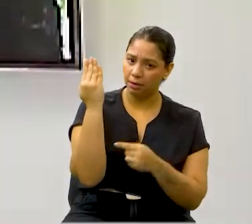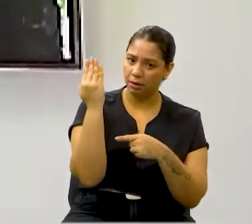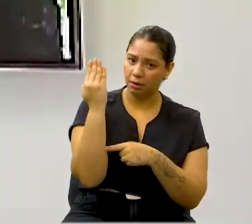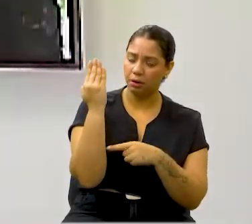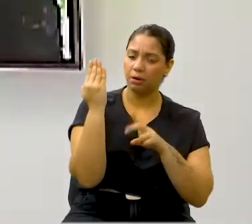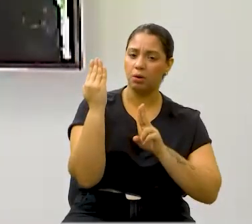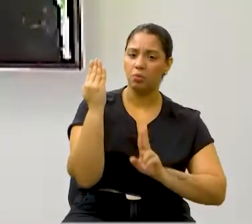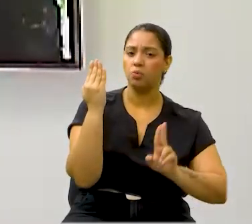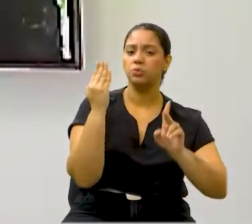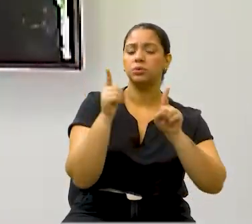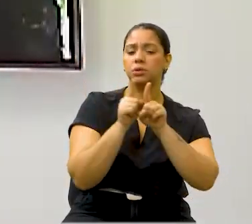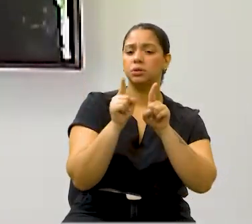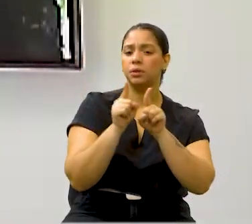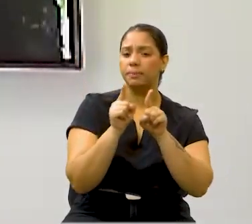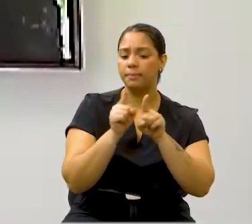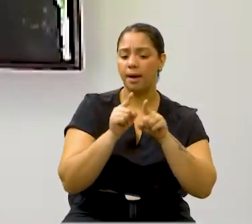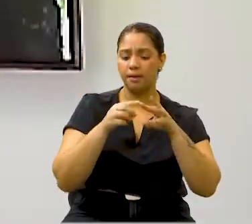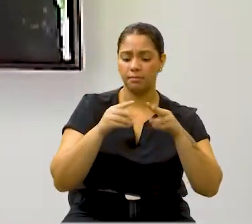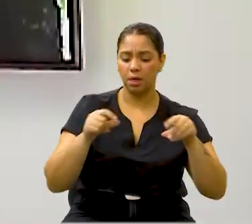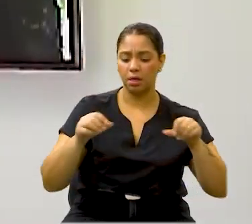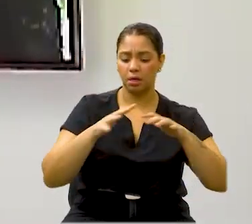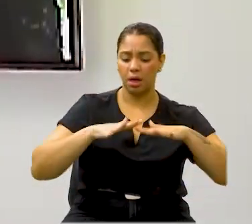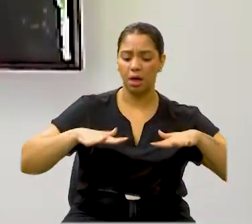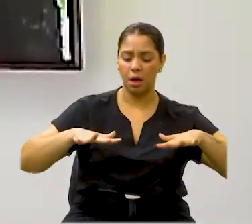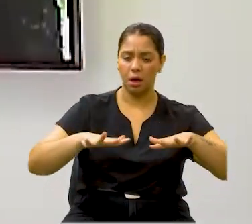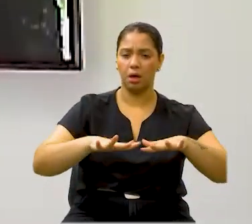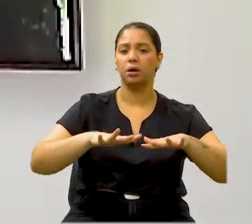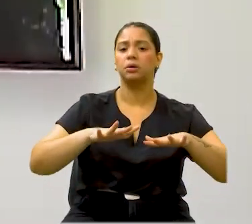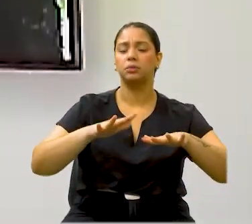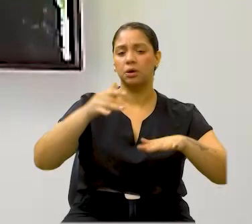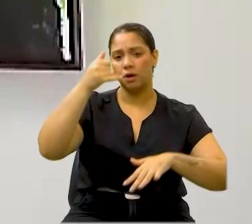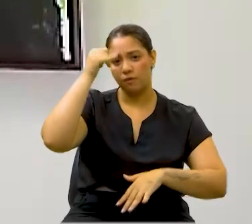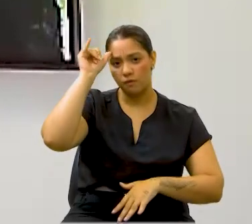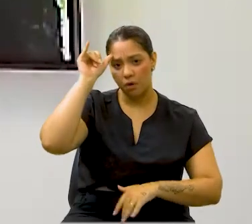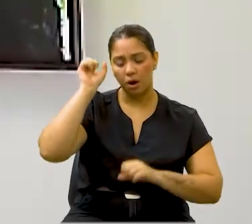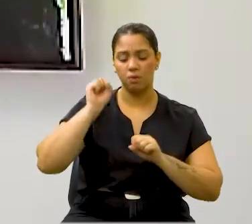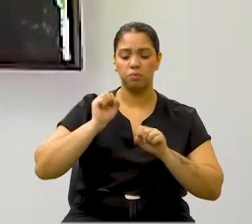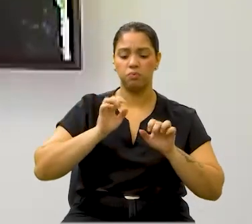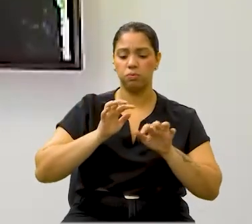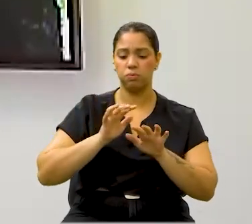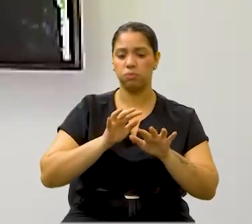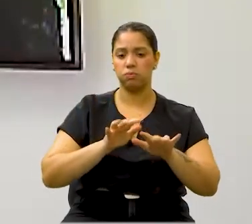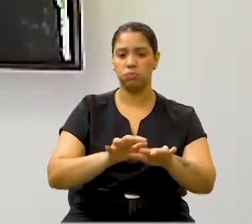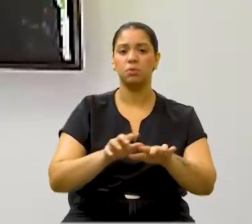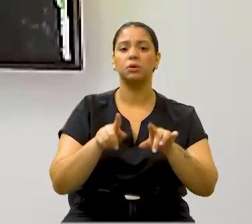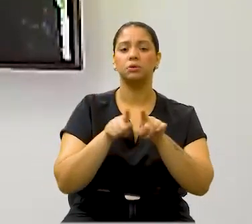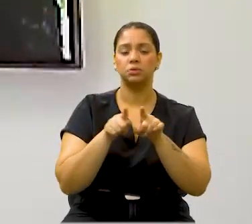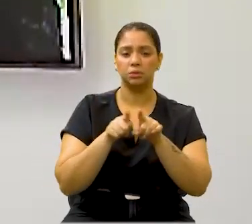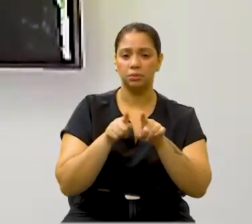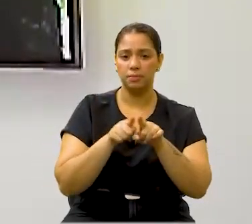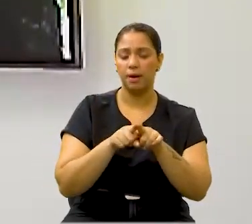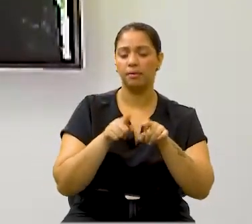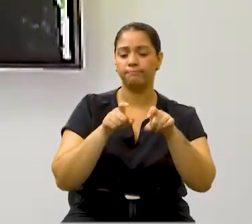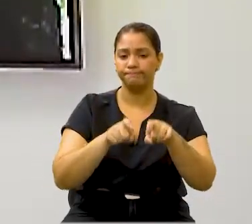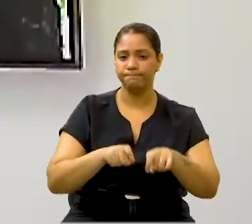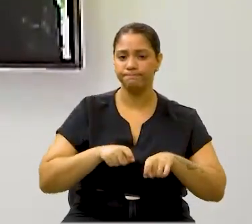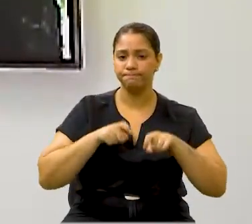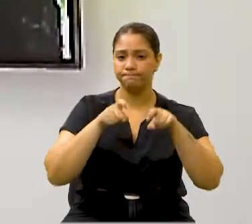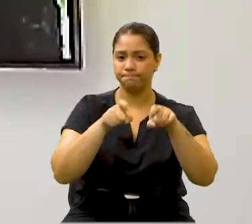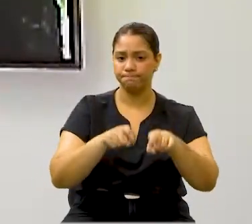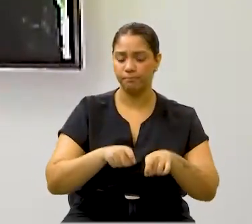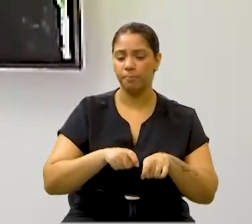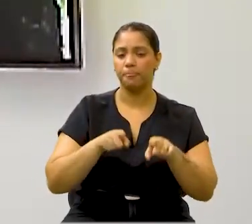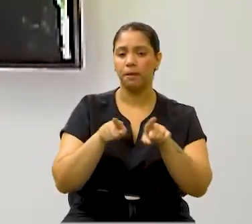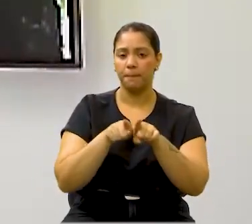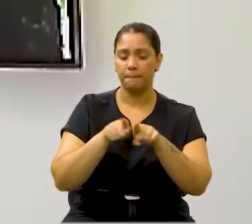a questão da utilização das terras, então, para gado, para pecuária,